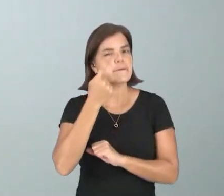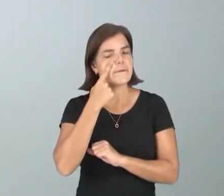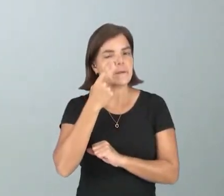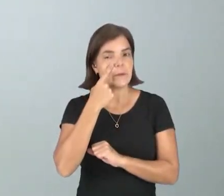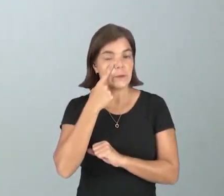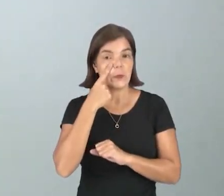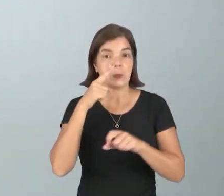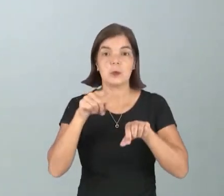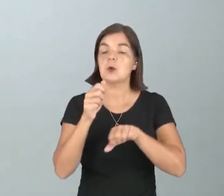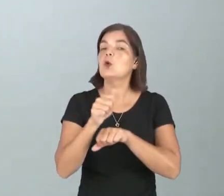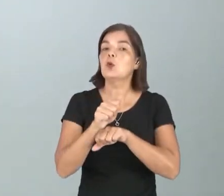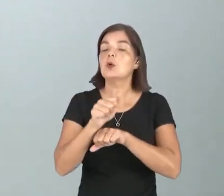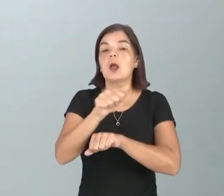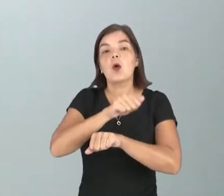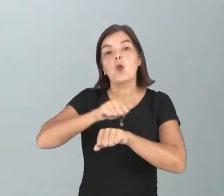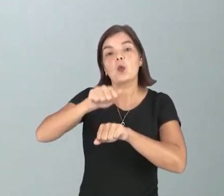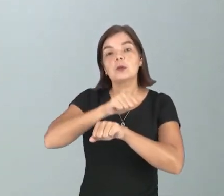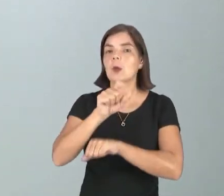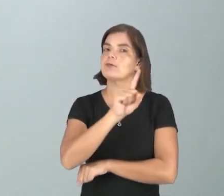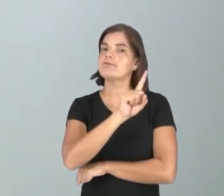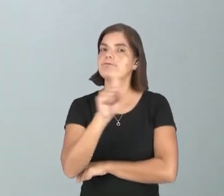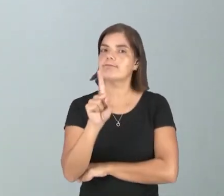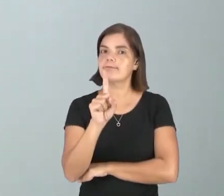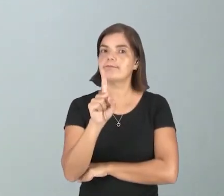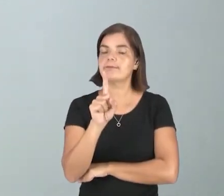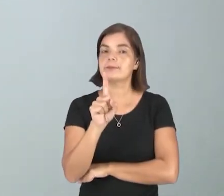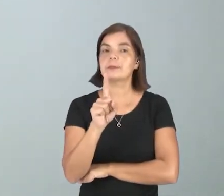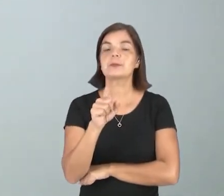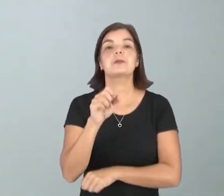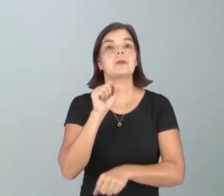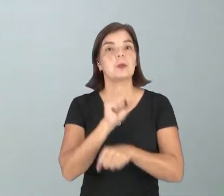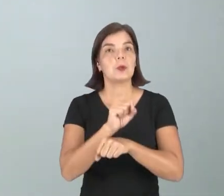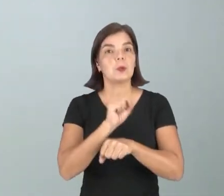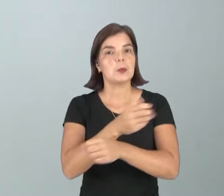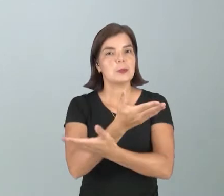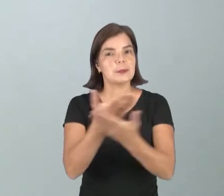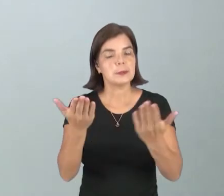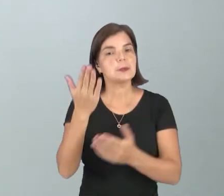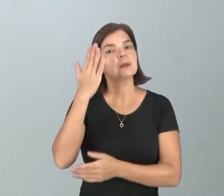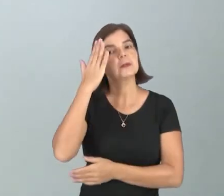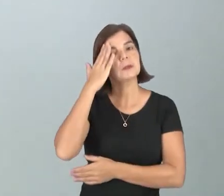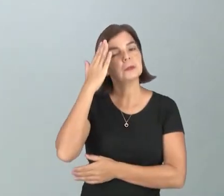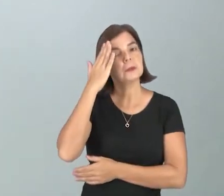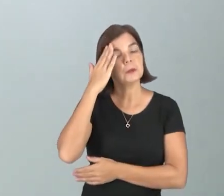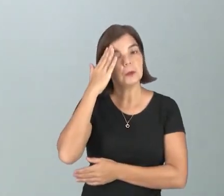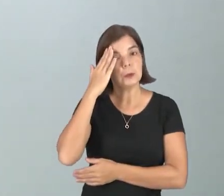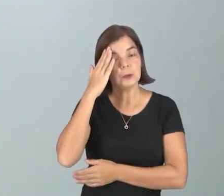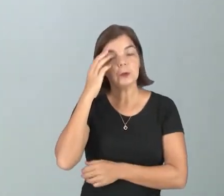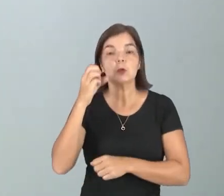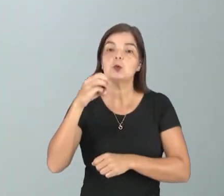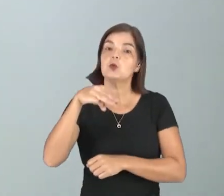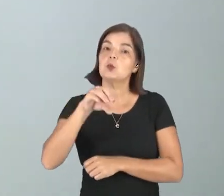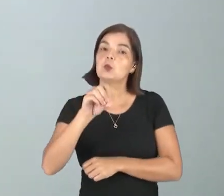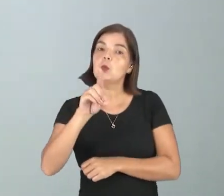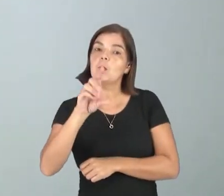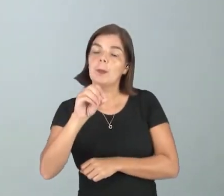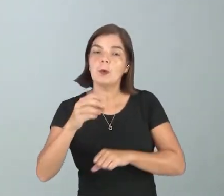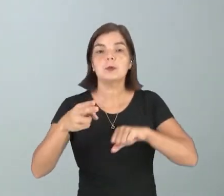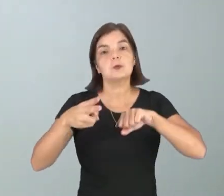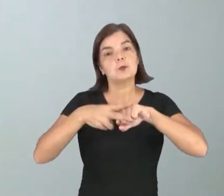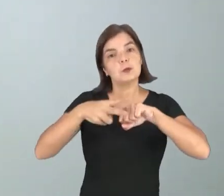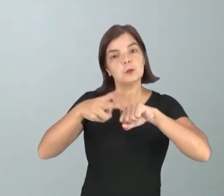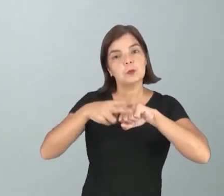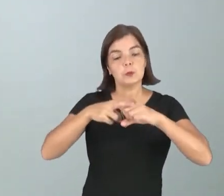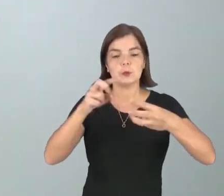que vai vir o advérbio não na frente eu espero né que vocês tenham entendido sobre os modos verbais indicativo